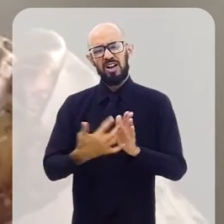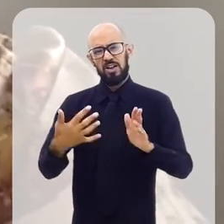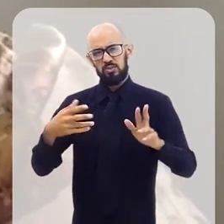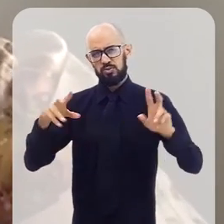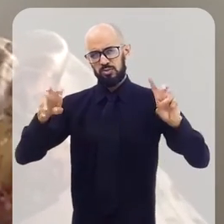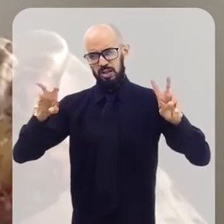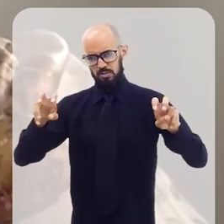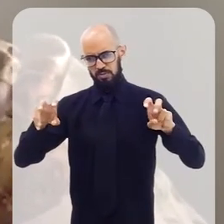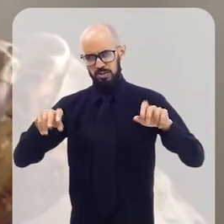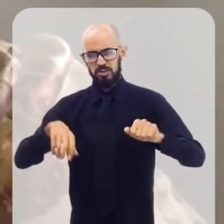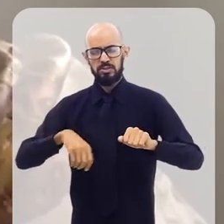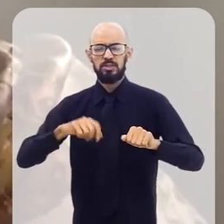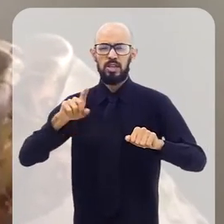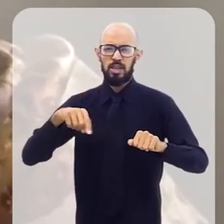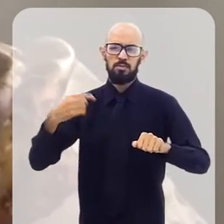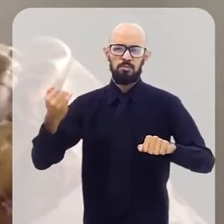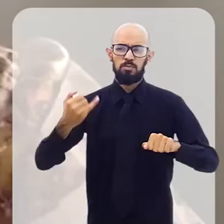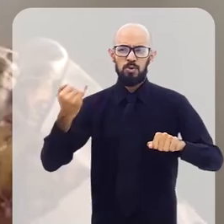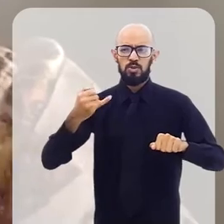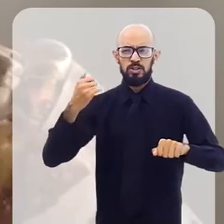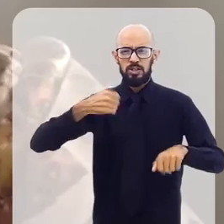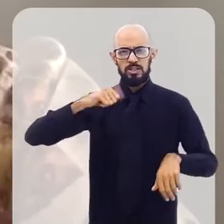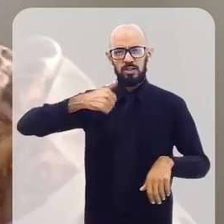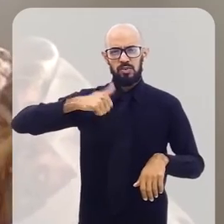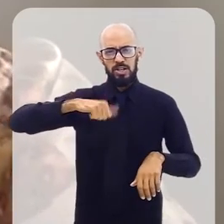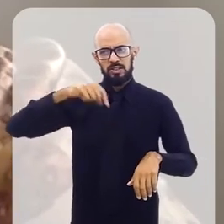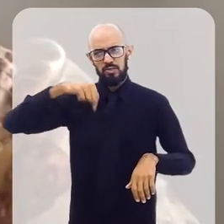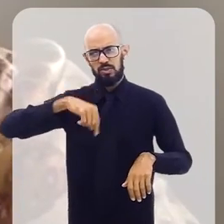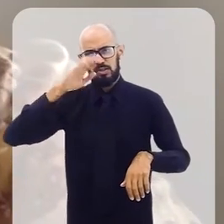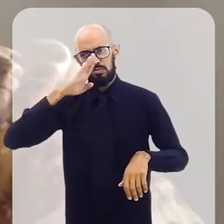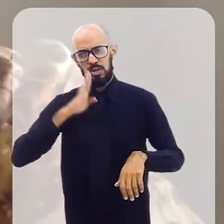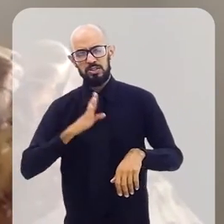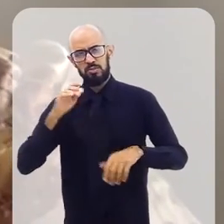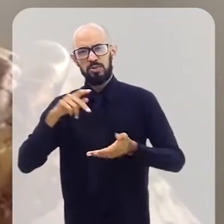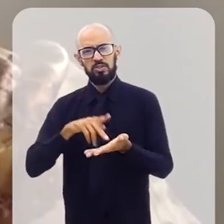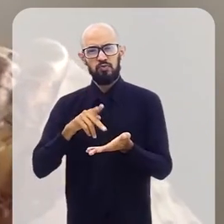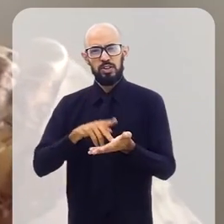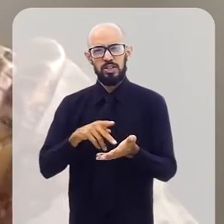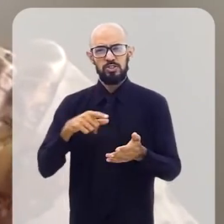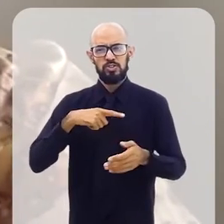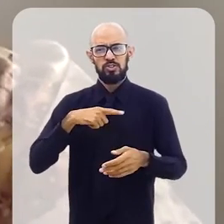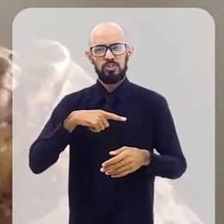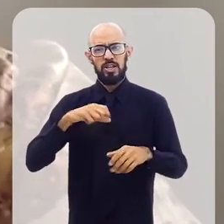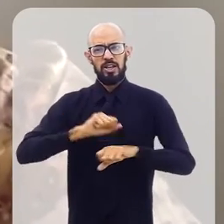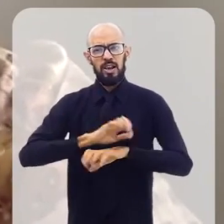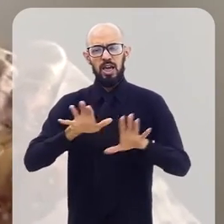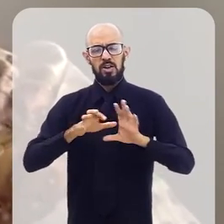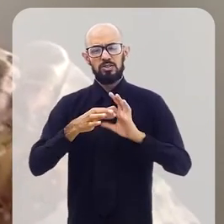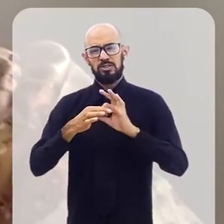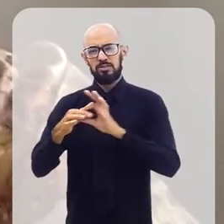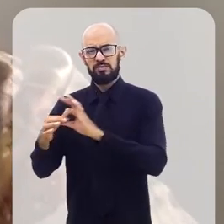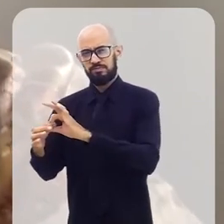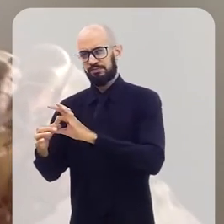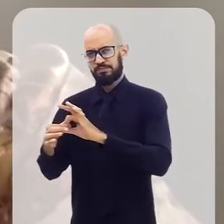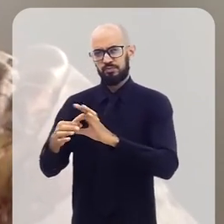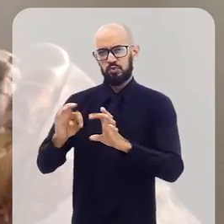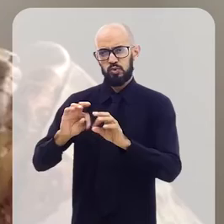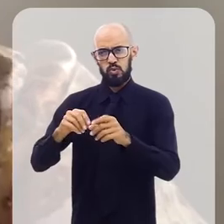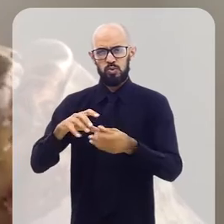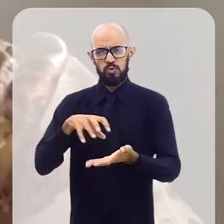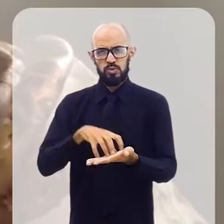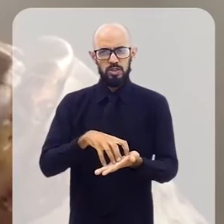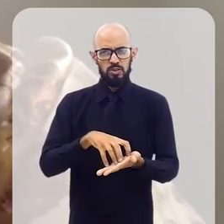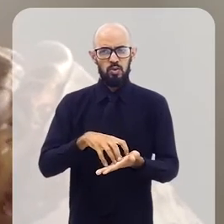né? Então, a gente entende que é super importante trazer essa análise aqui para o Brasil, realmente para a gente ter esse panorama da